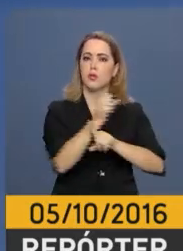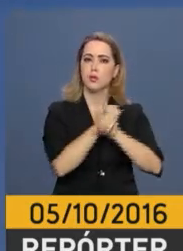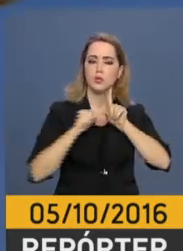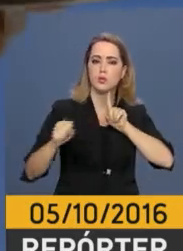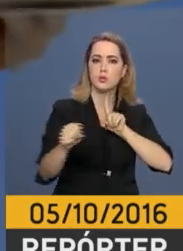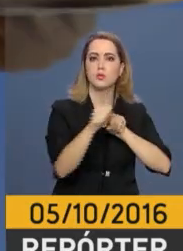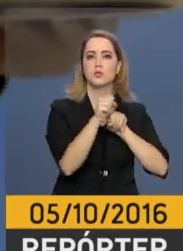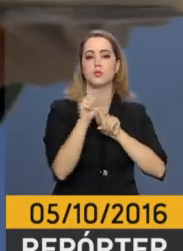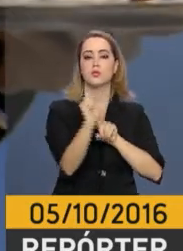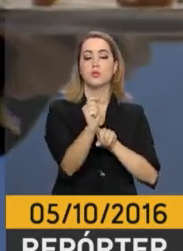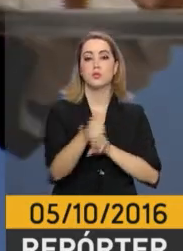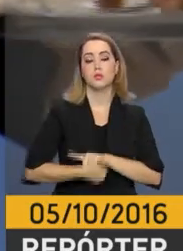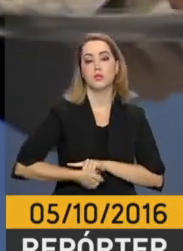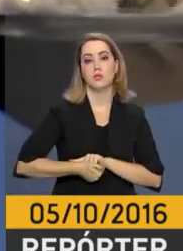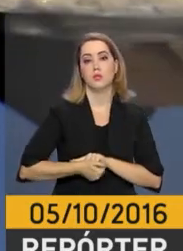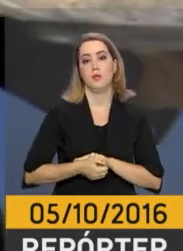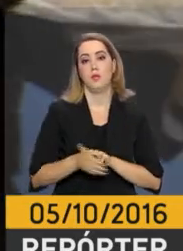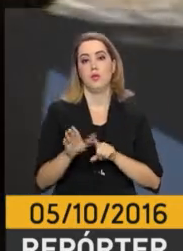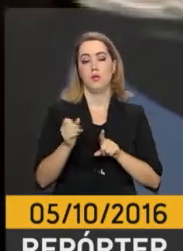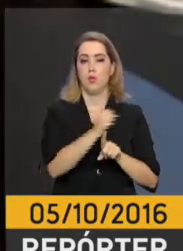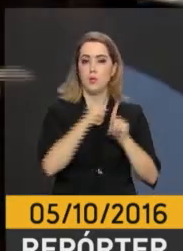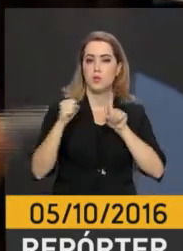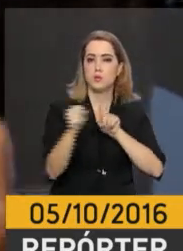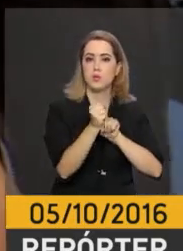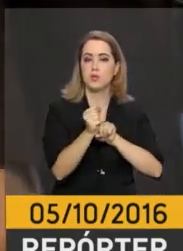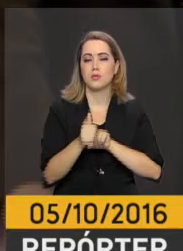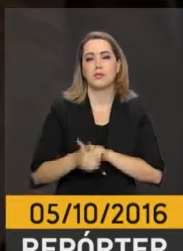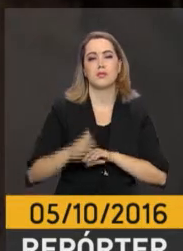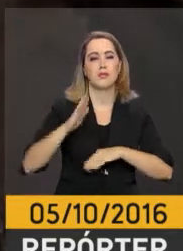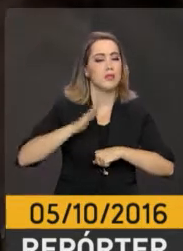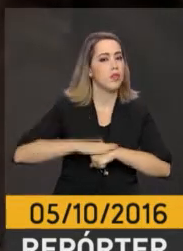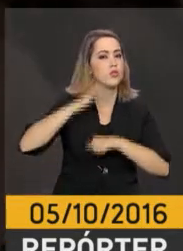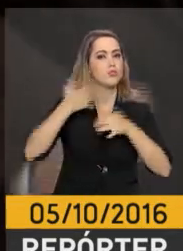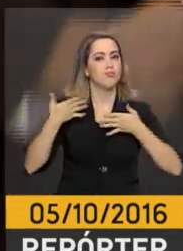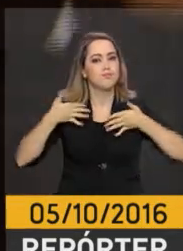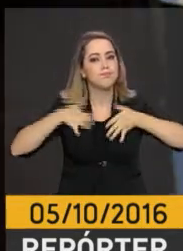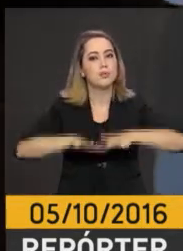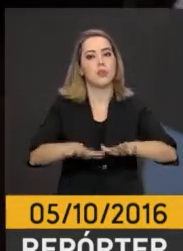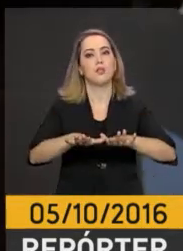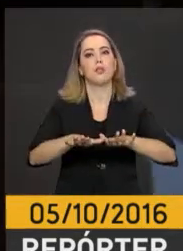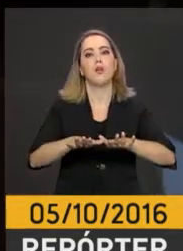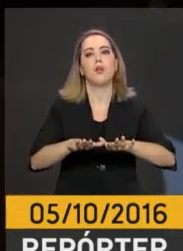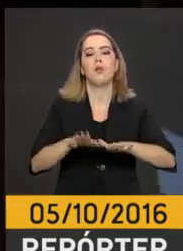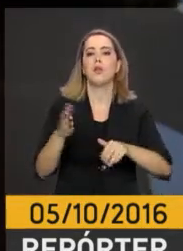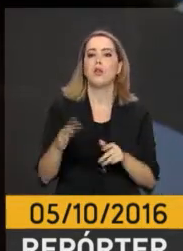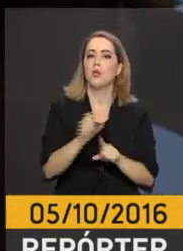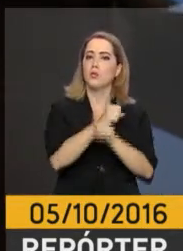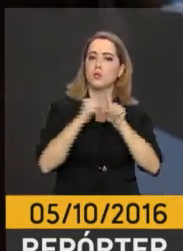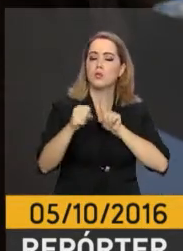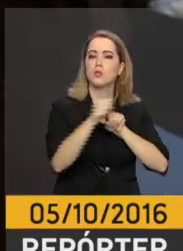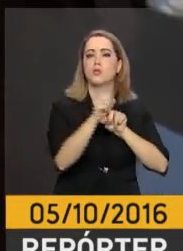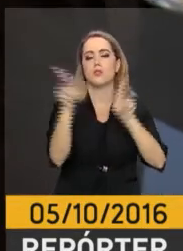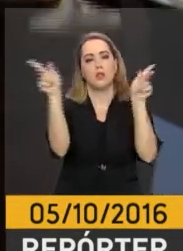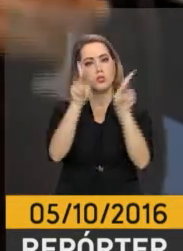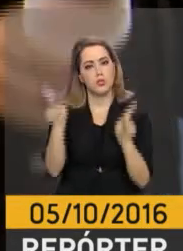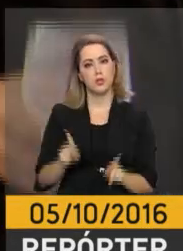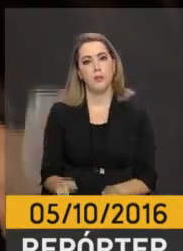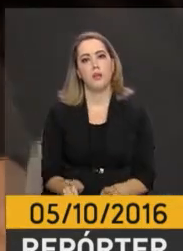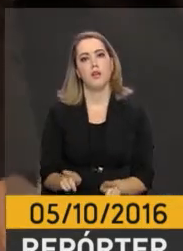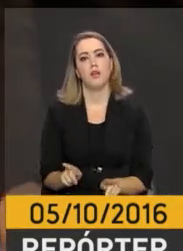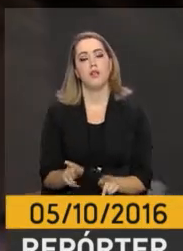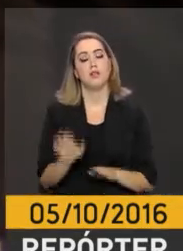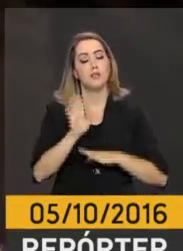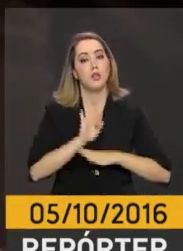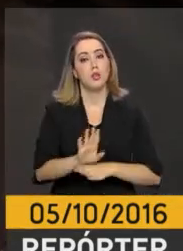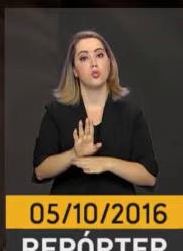mais inclusiva uma sociedade mais é pacífica nem tem um impacto enorme na redução da violência